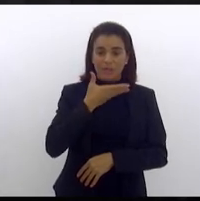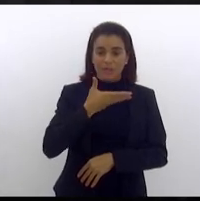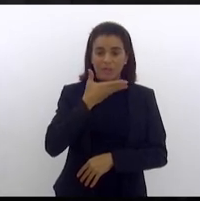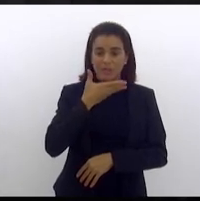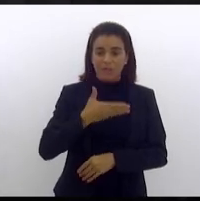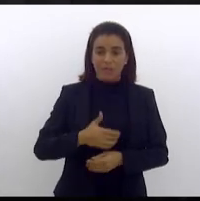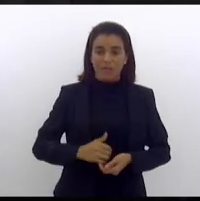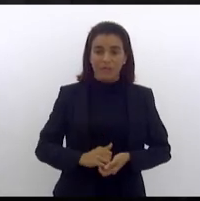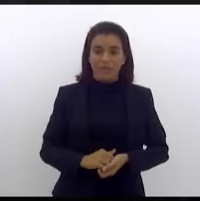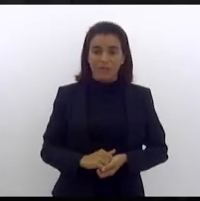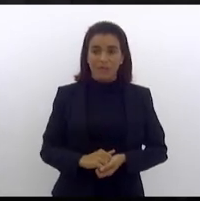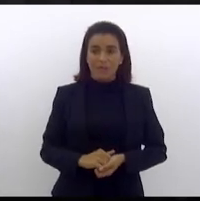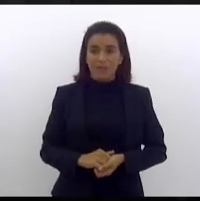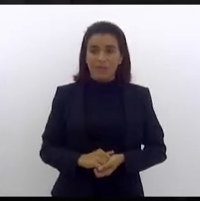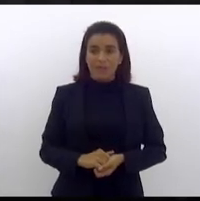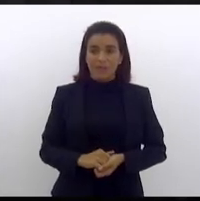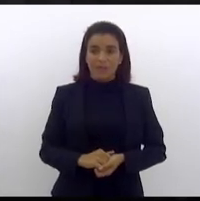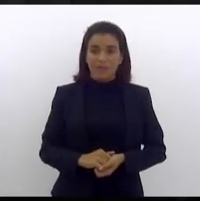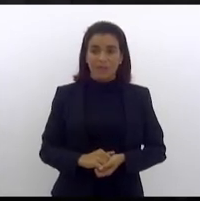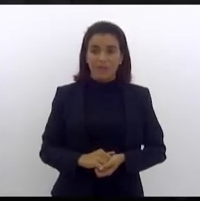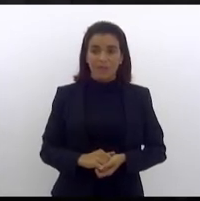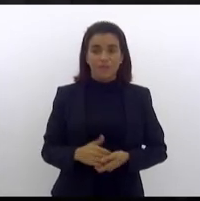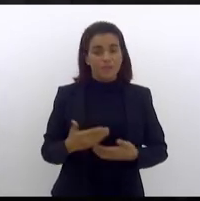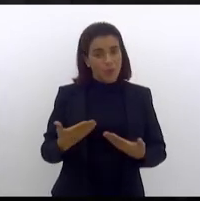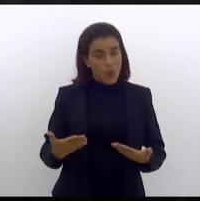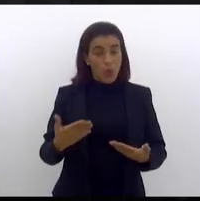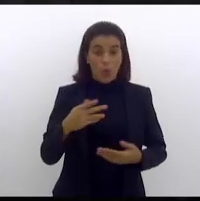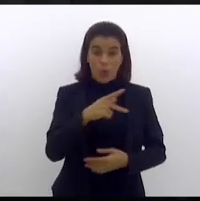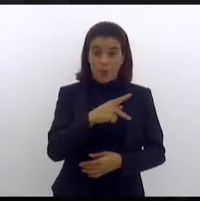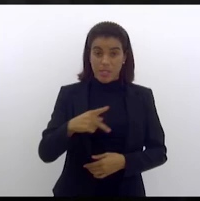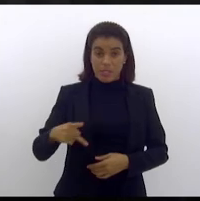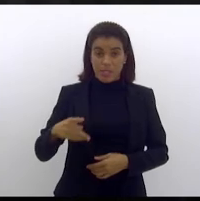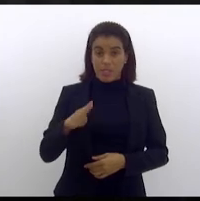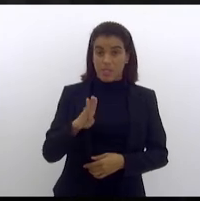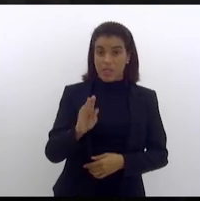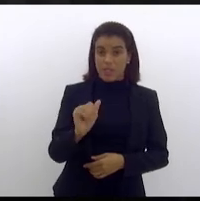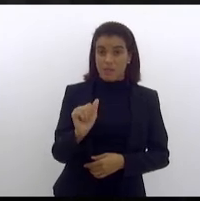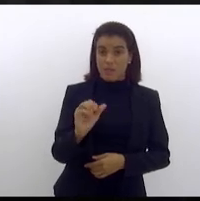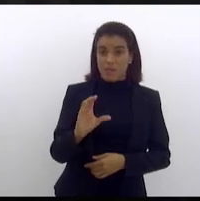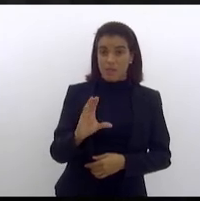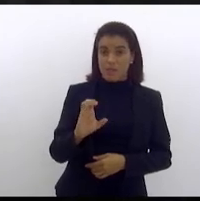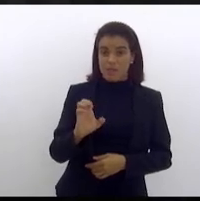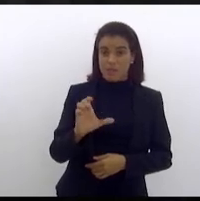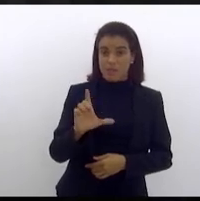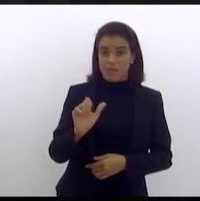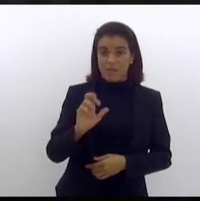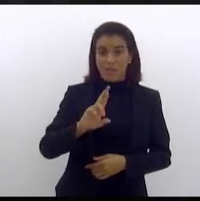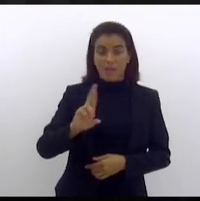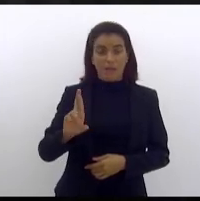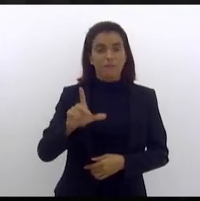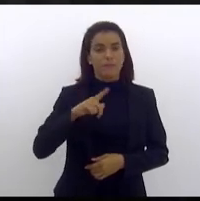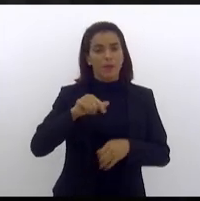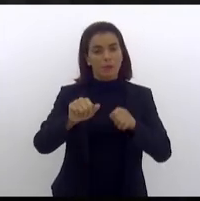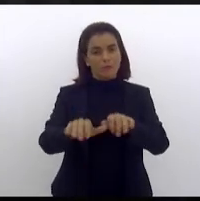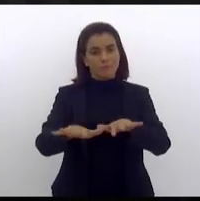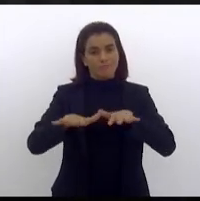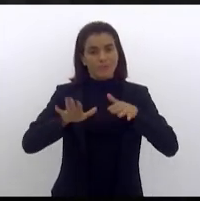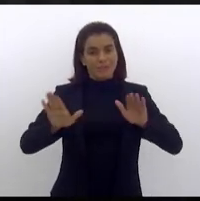dezembro seria segundo o presidente Bacelar deseja ser a sessão de